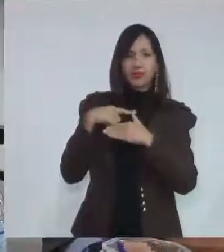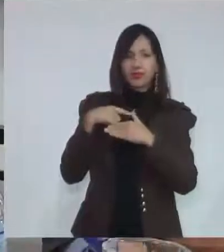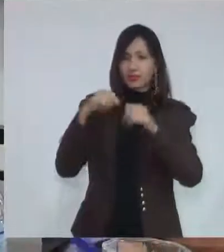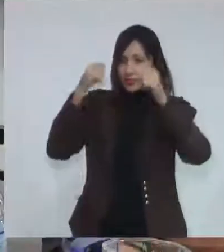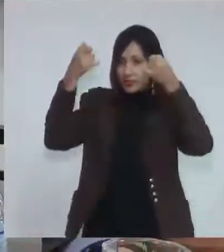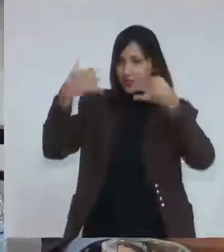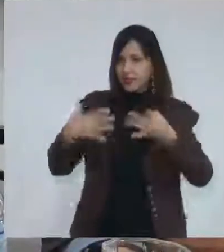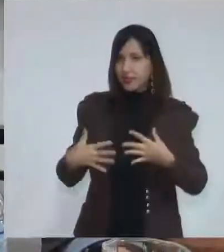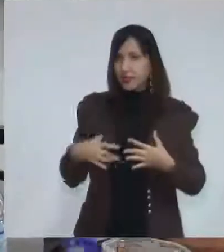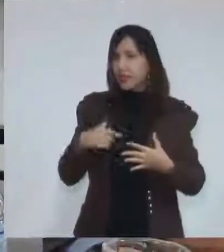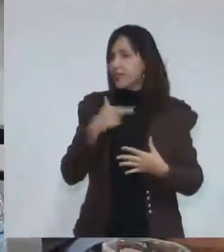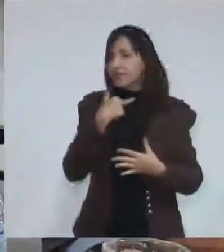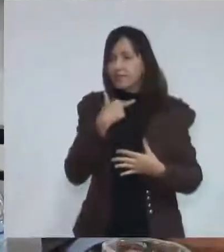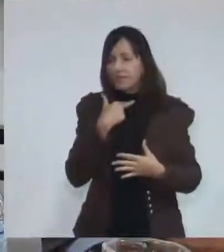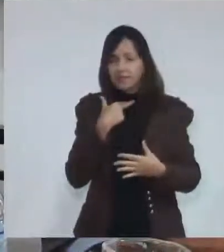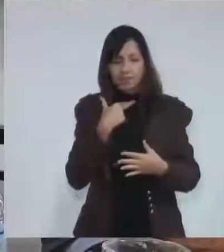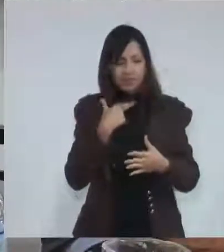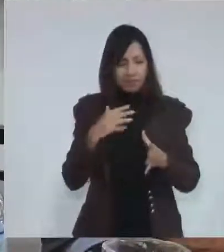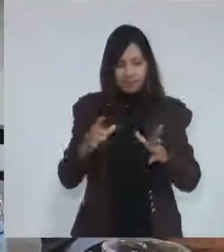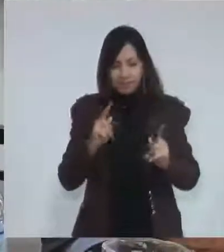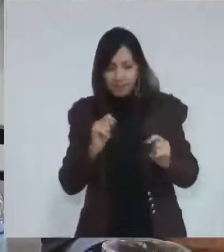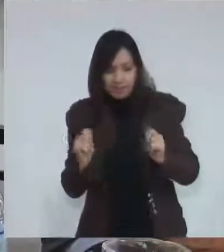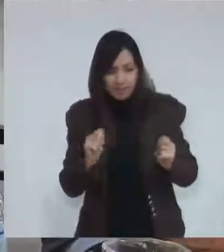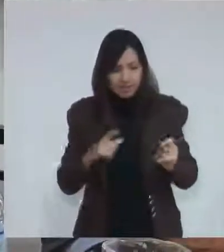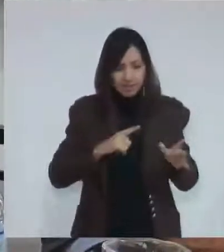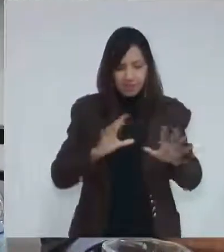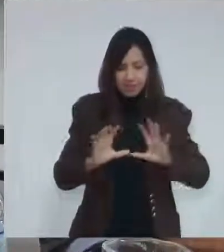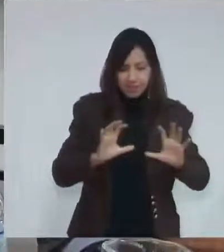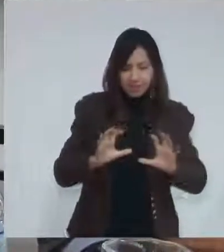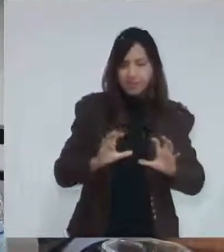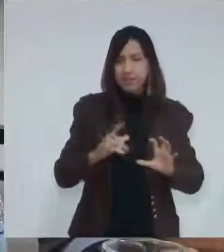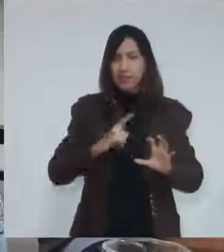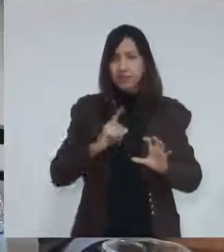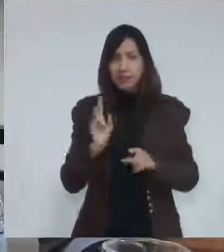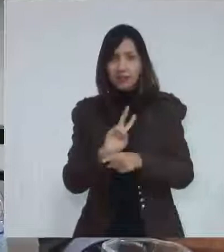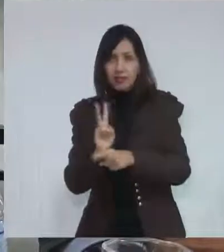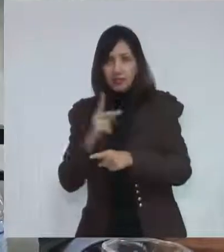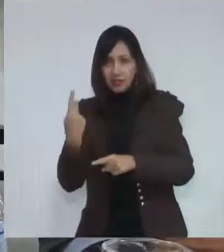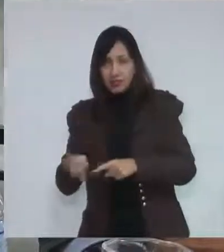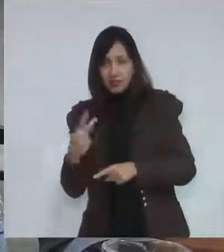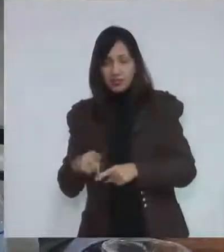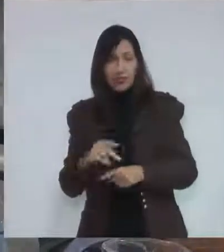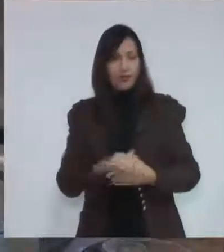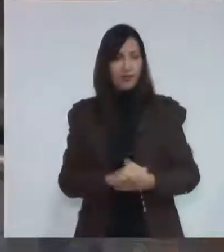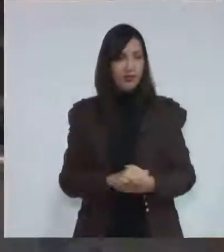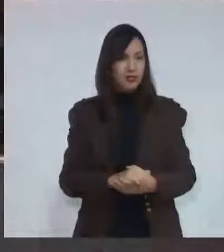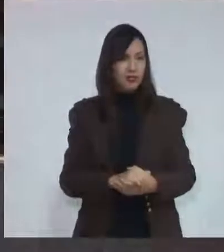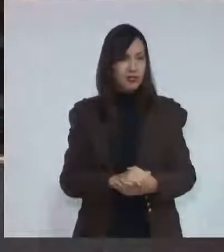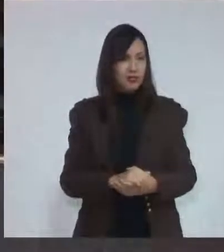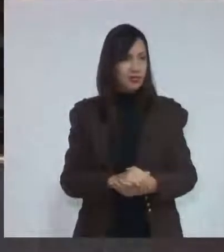ficar cerceando e sufocando a fiscalização na Câmara. Mais algum vereador?